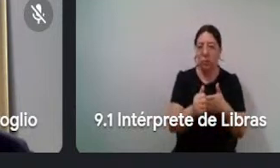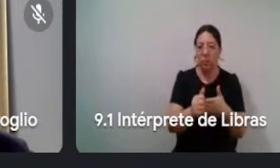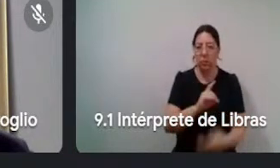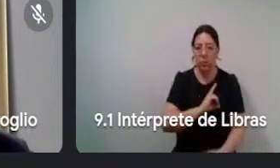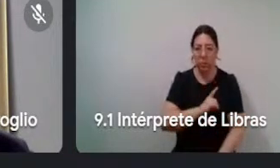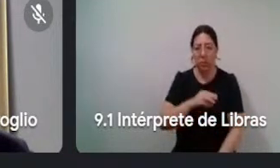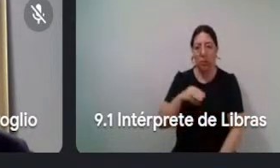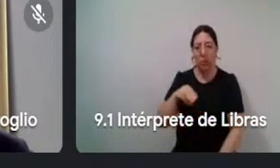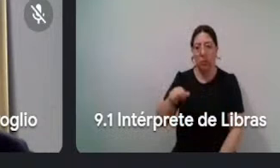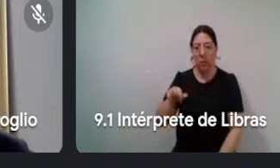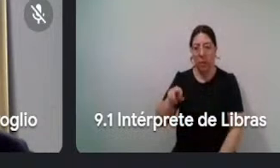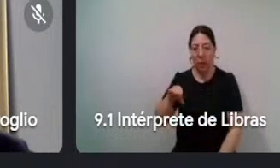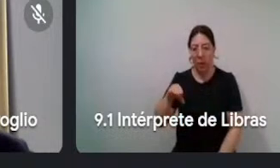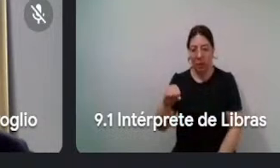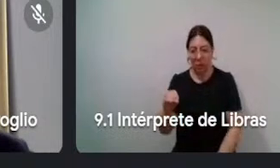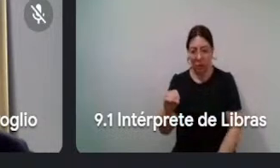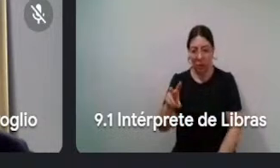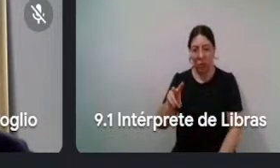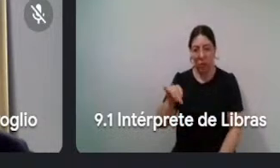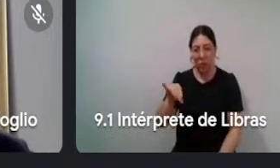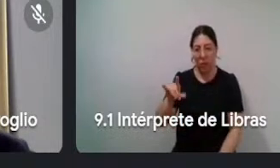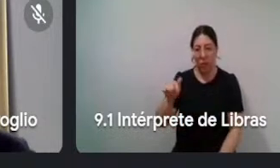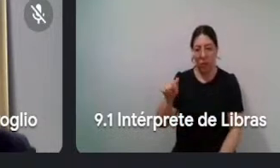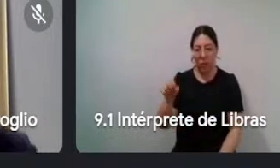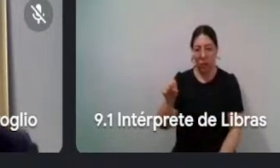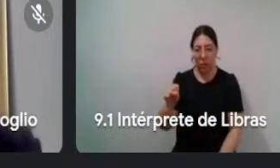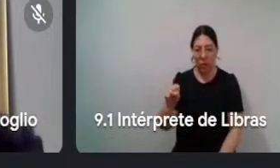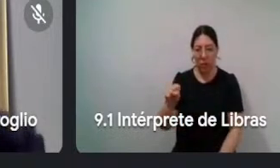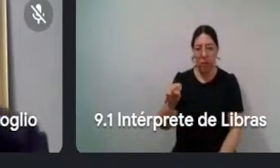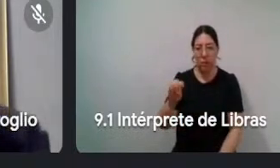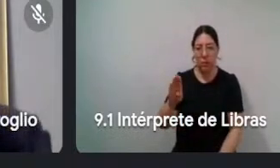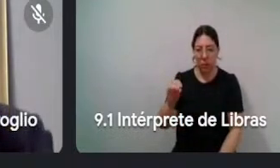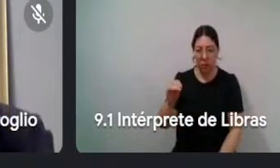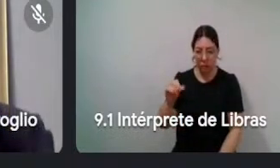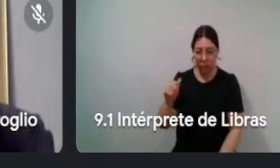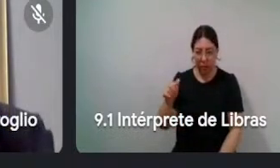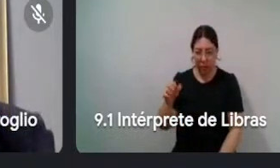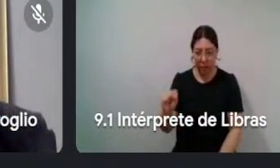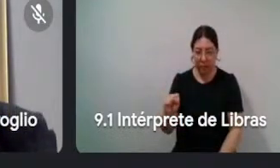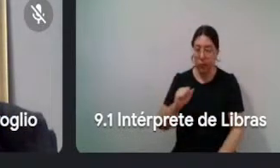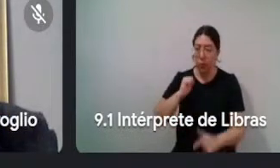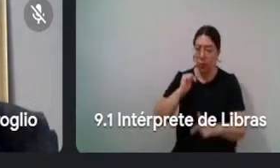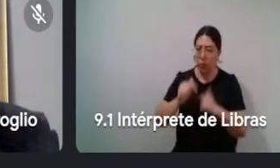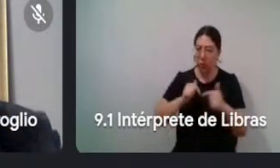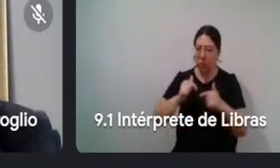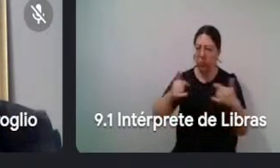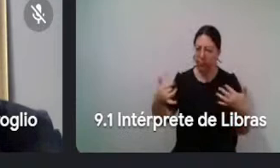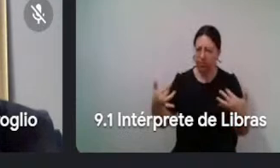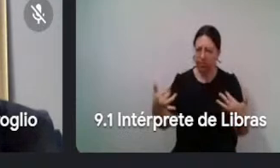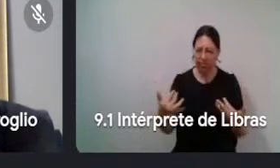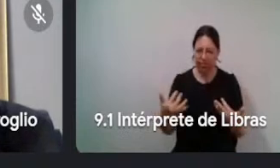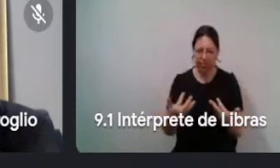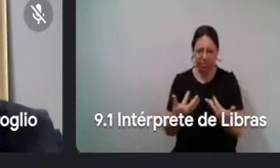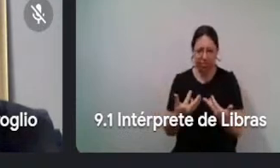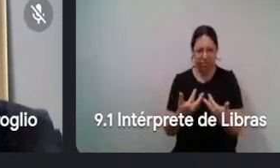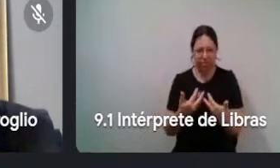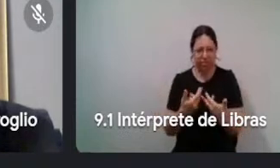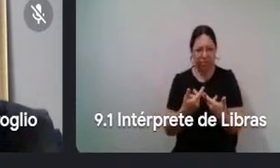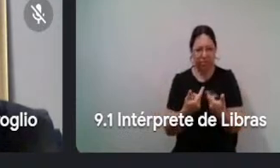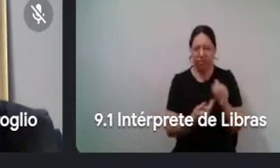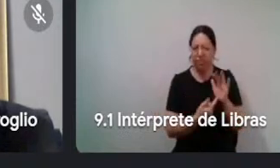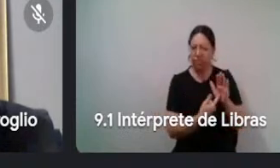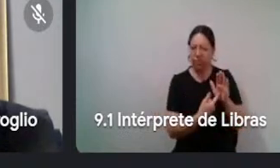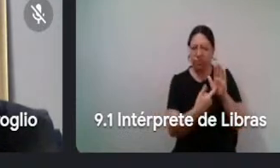de suceder, e que, com sua atuação brilhante, deixou um legado de inovação, competência e